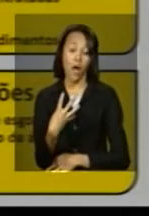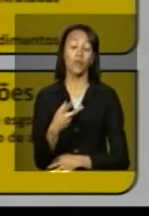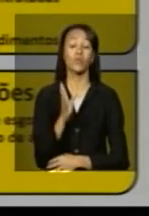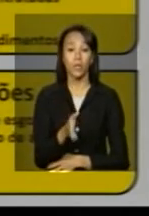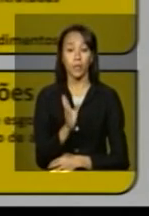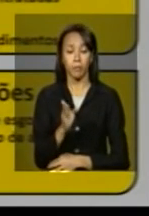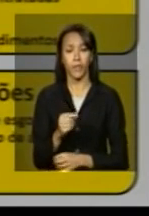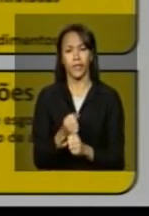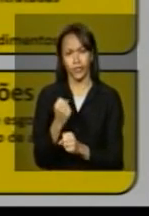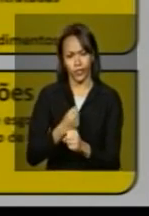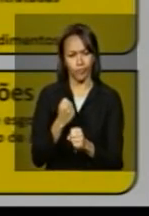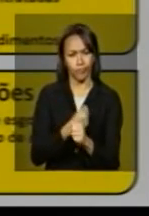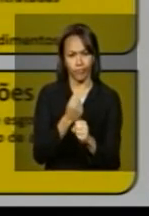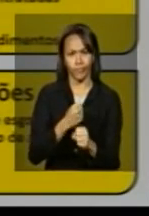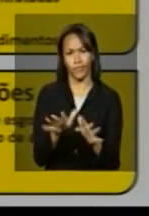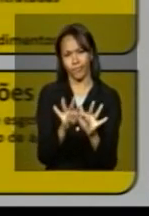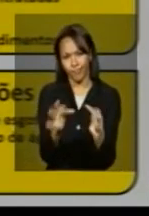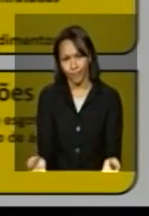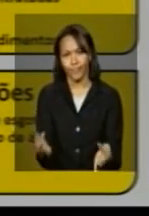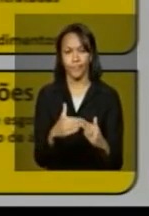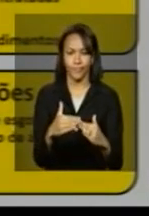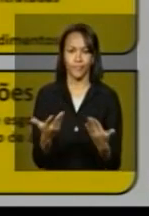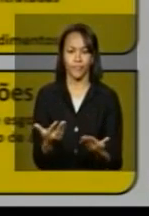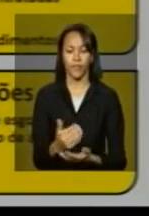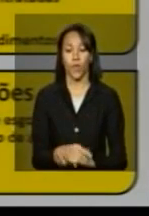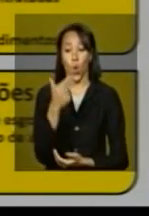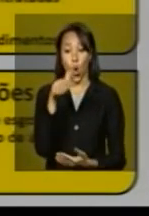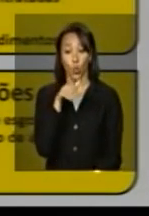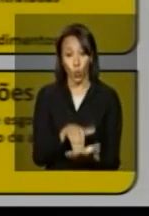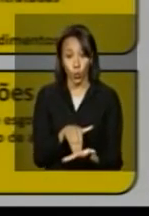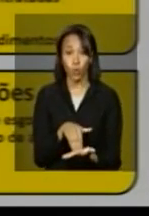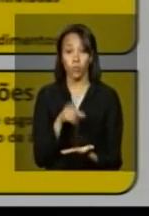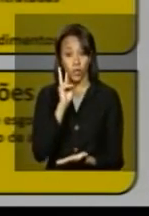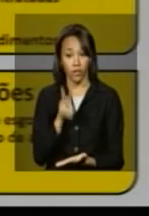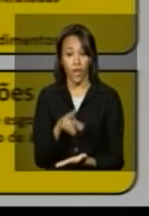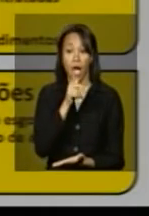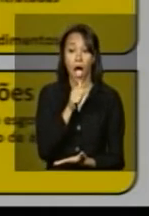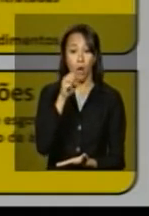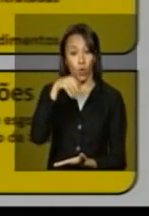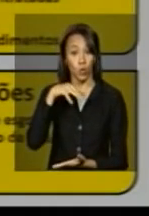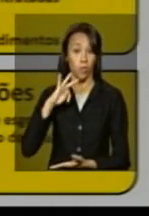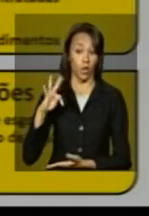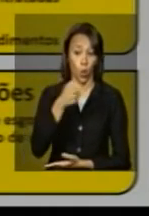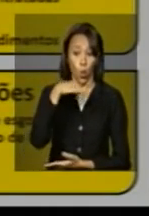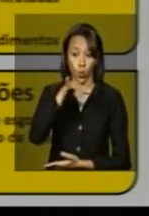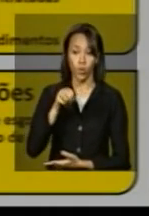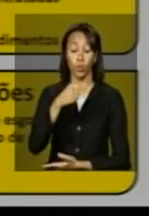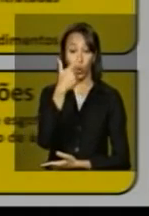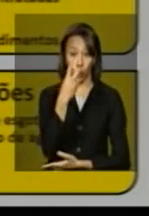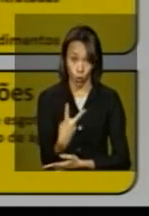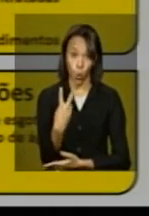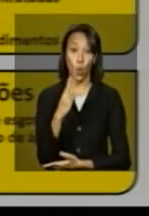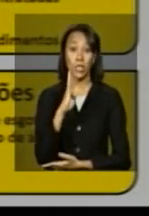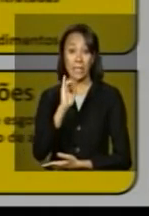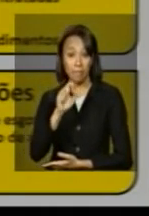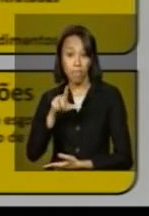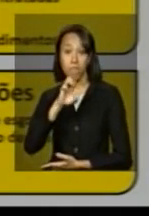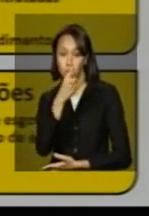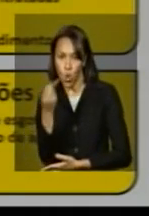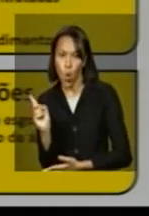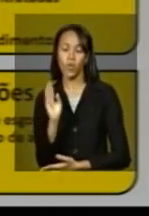de urbanização de assentamentos precários. No último eixo aí, água e luz para todos, são 2 bilhões de reais